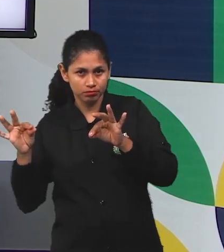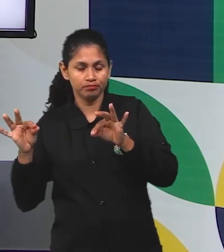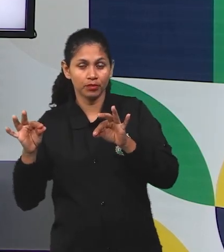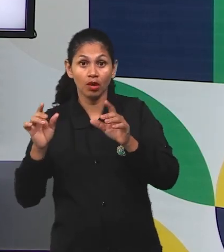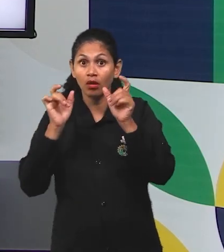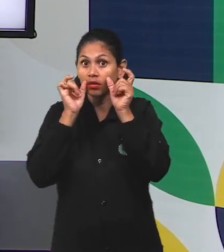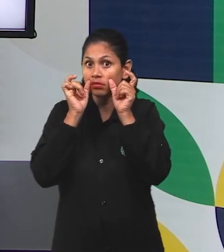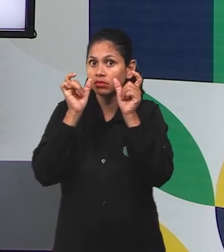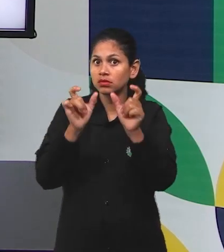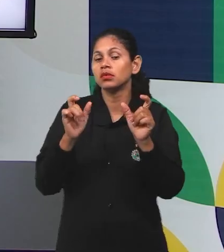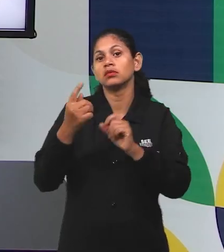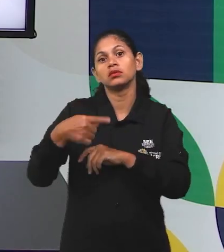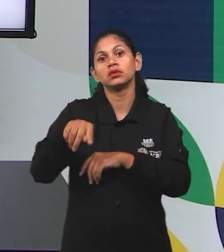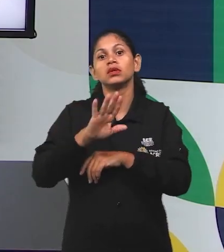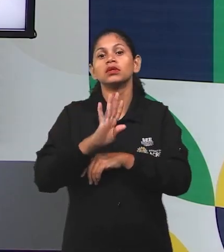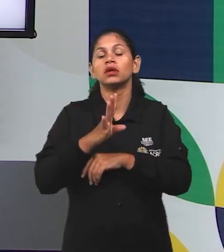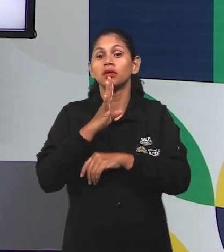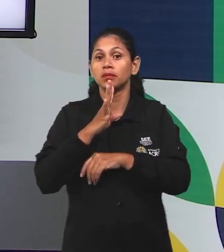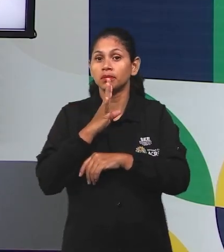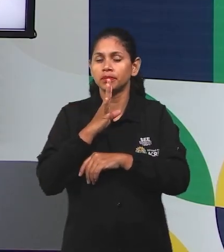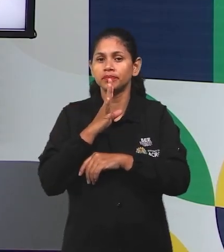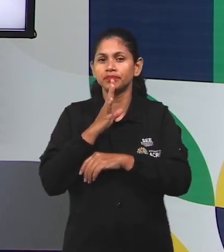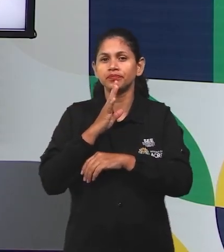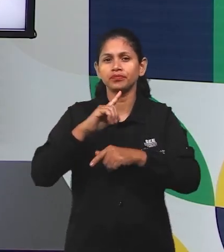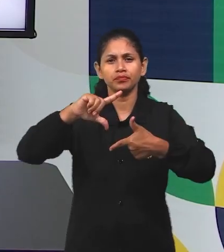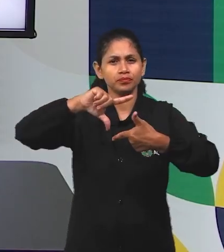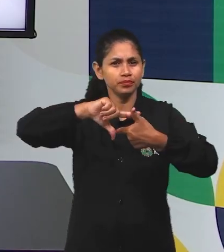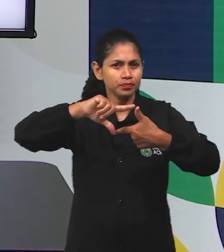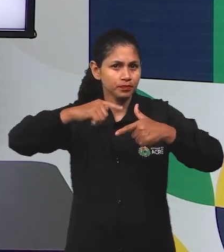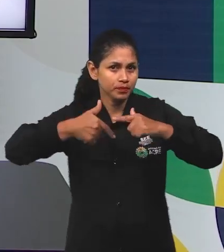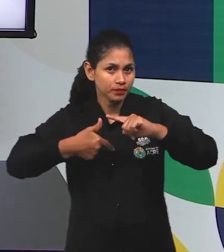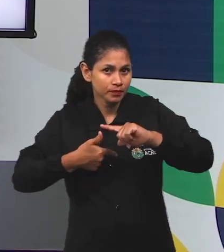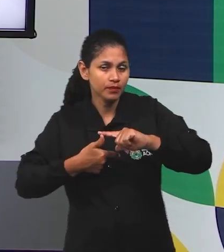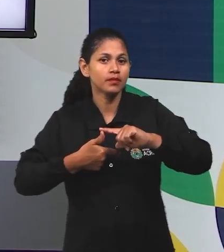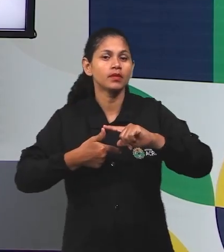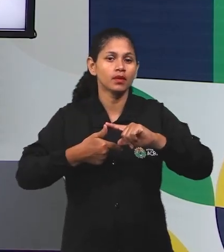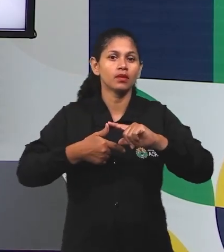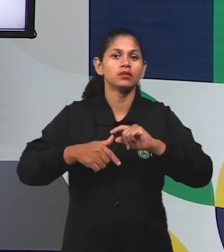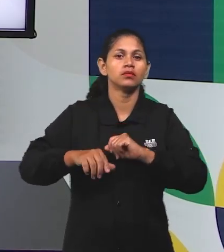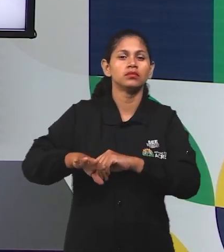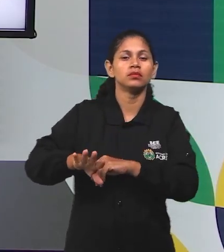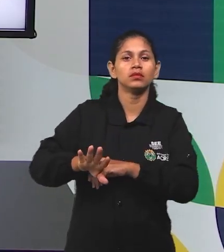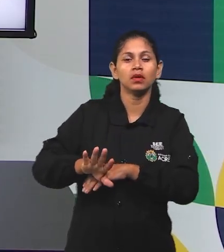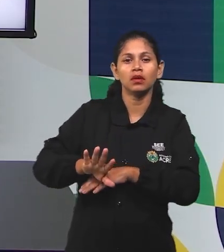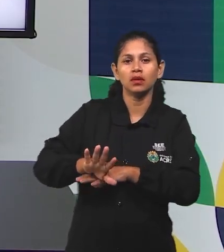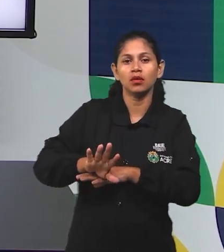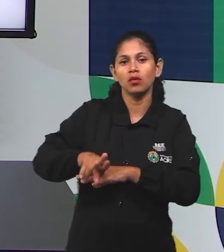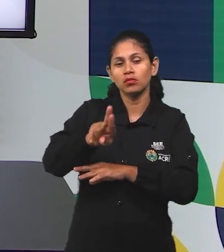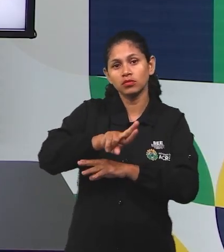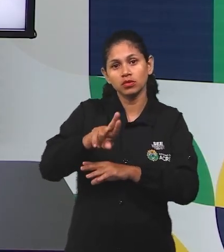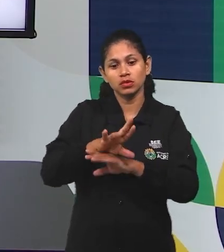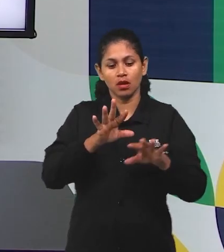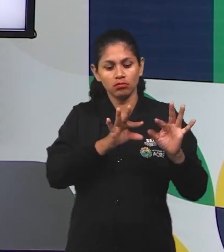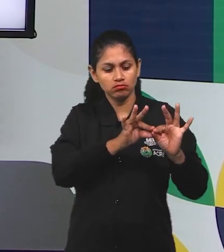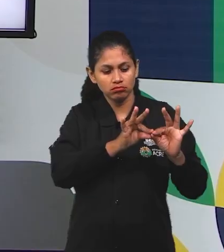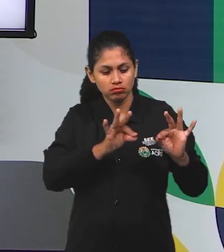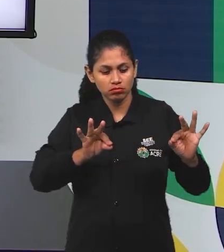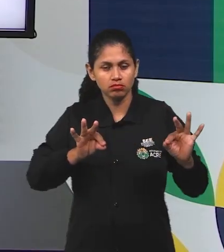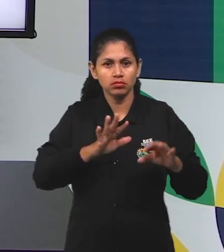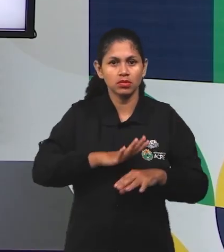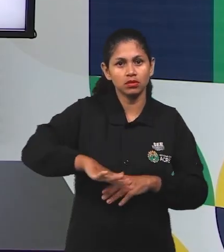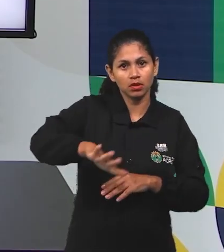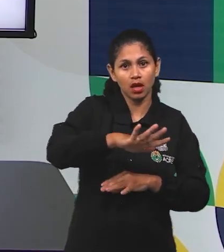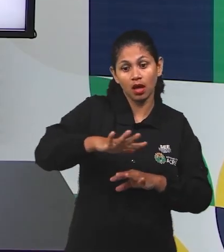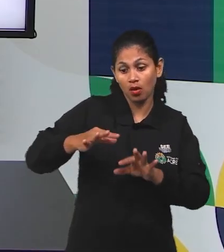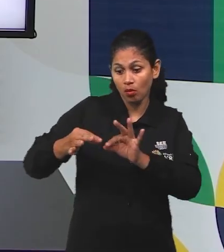que você já conhece. Na geometria, é muito comum nós usarmos a área sendo base vezes altura ou lado vezes